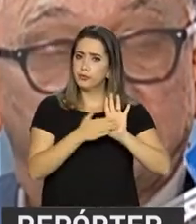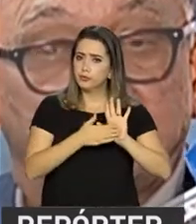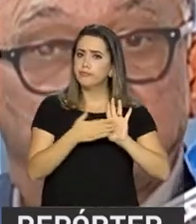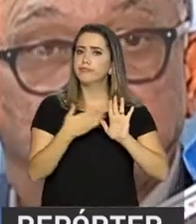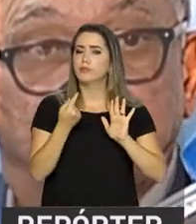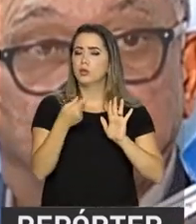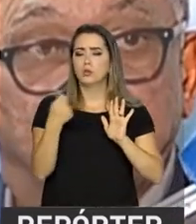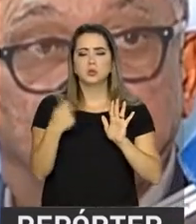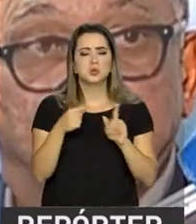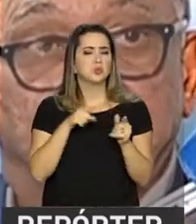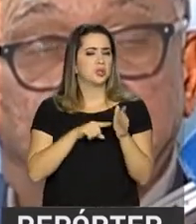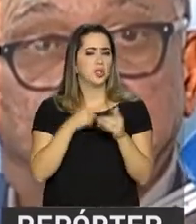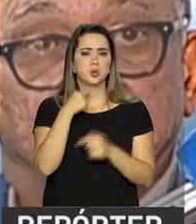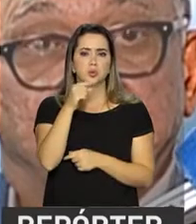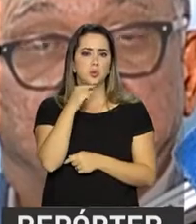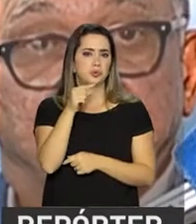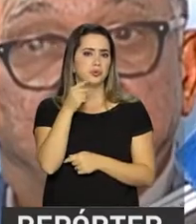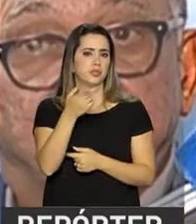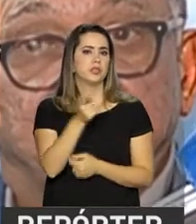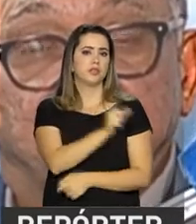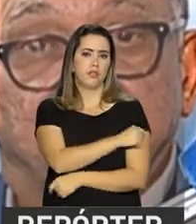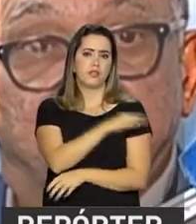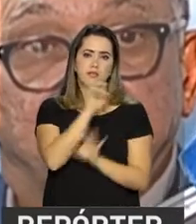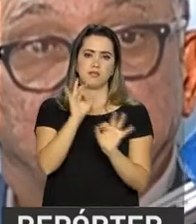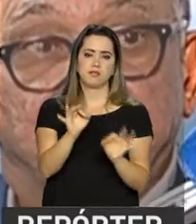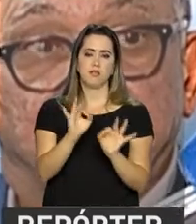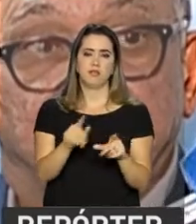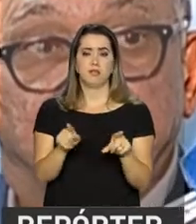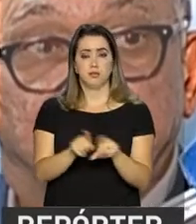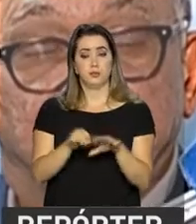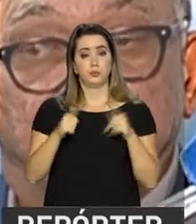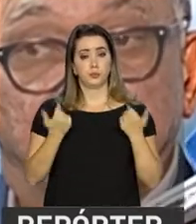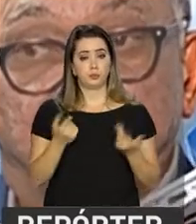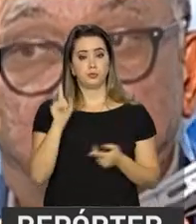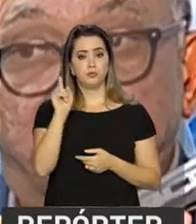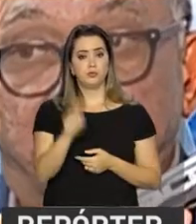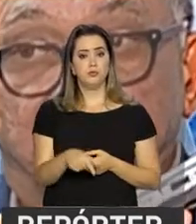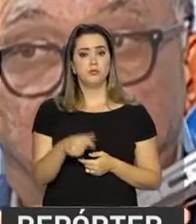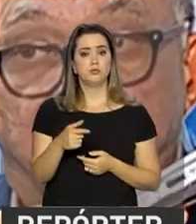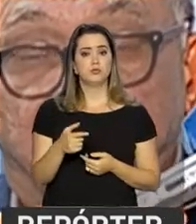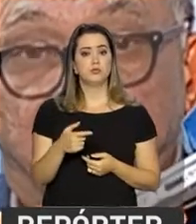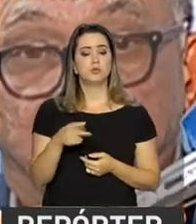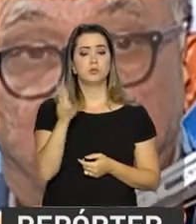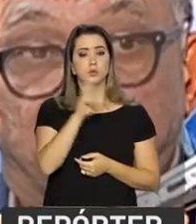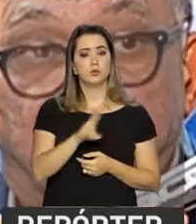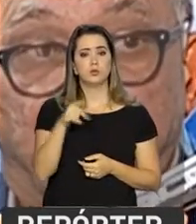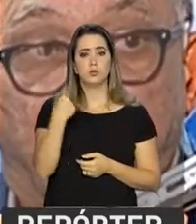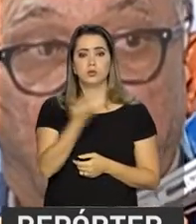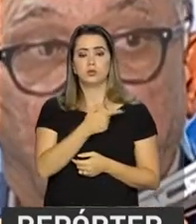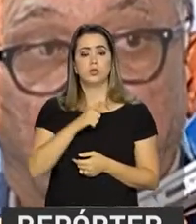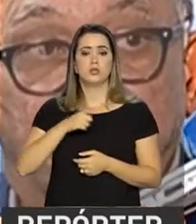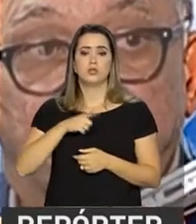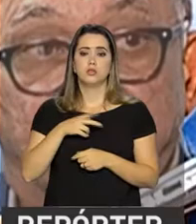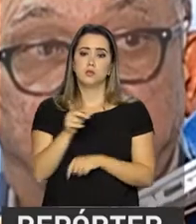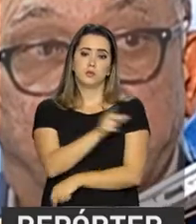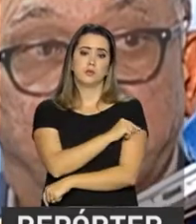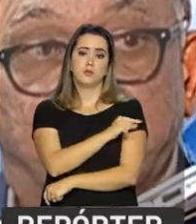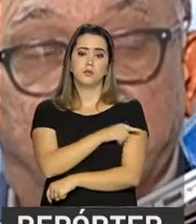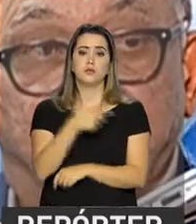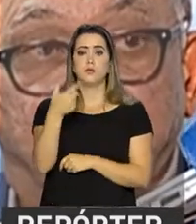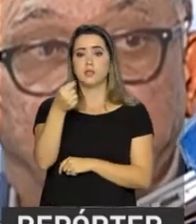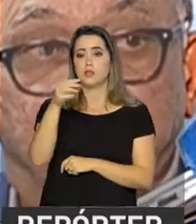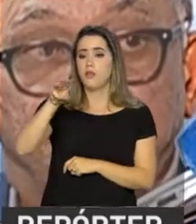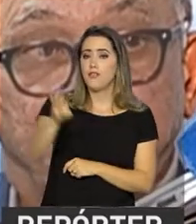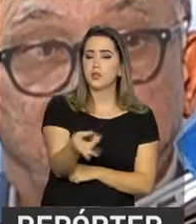sobre essa questão da eficácia da dose fracionada e ela é um instrumento que nós temos para fascinar 20